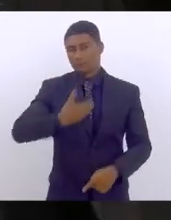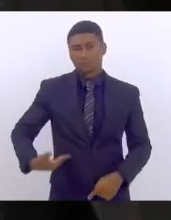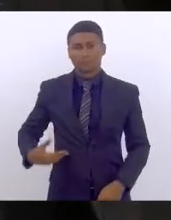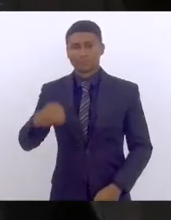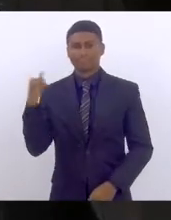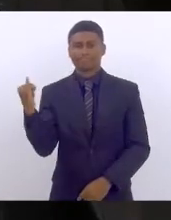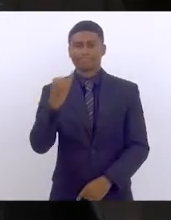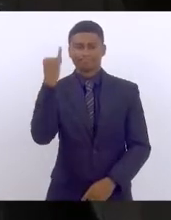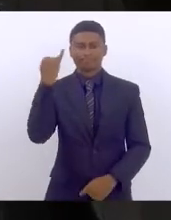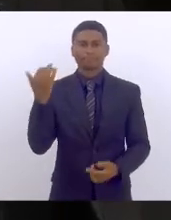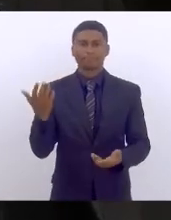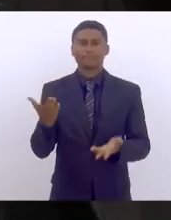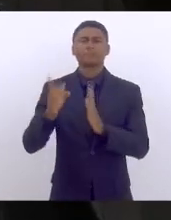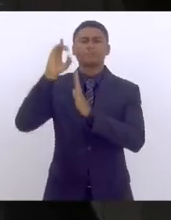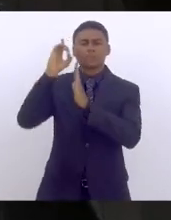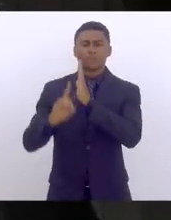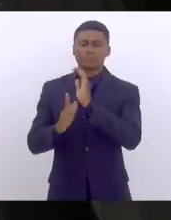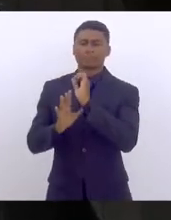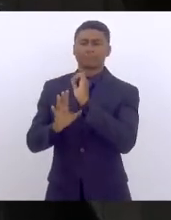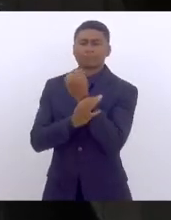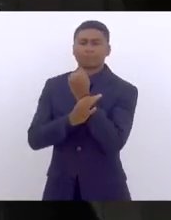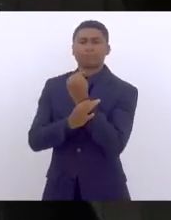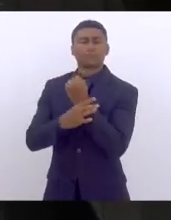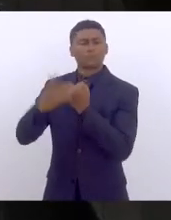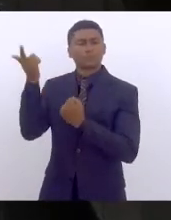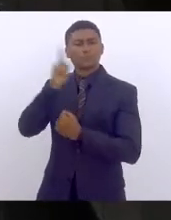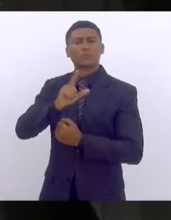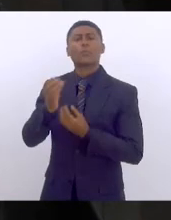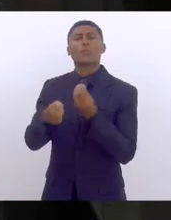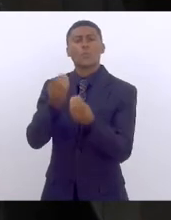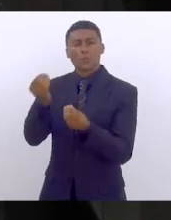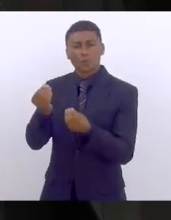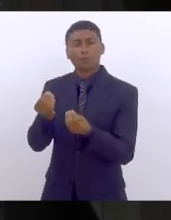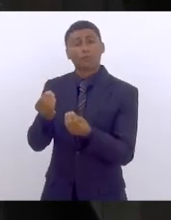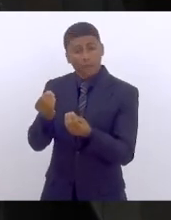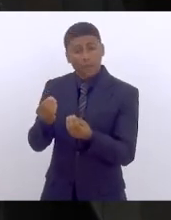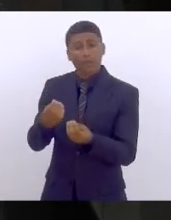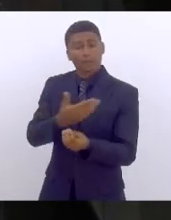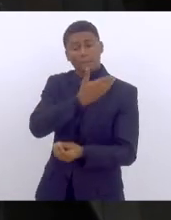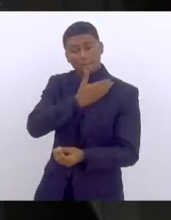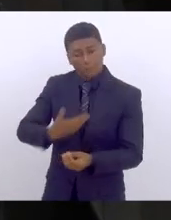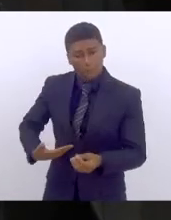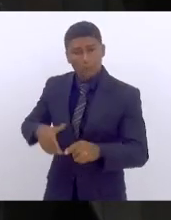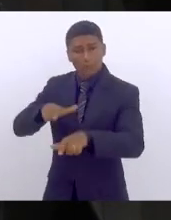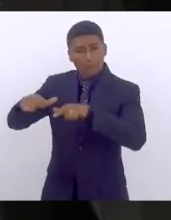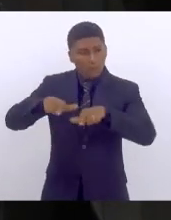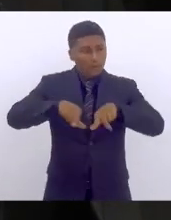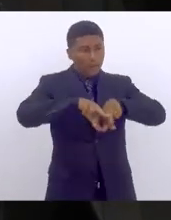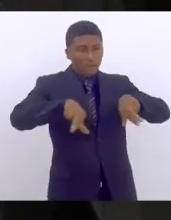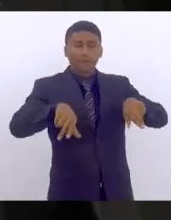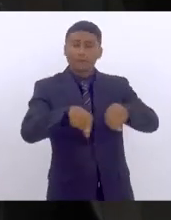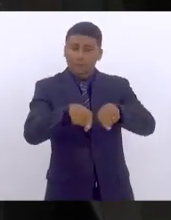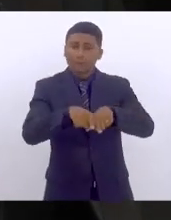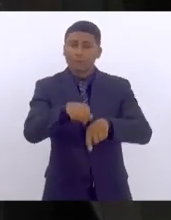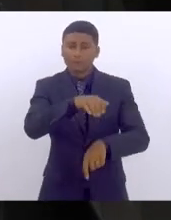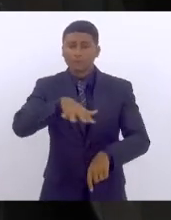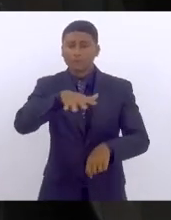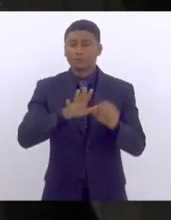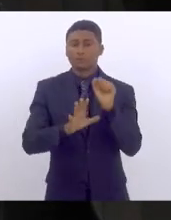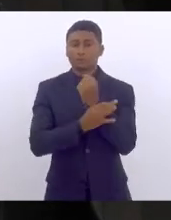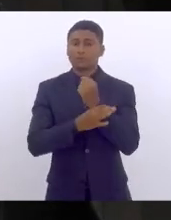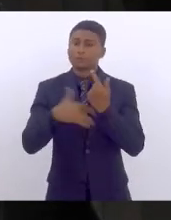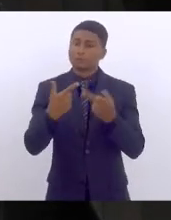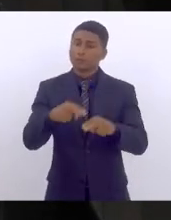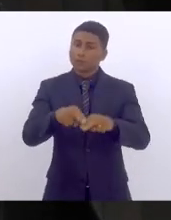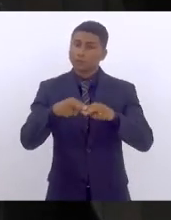a garantia de direitos só se dá com a prestação de serviços públicos, inclusive serviços públicos, na área da segurança. Por isso, faço aqui essa discussão, esperando